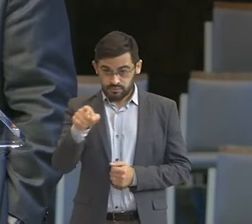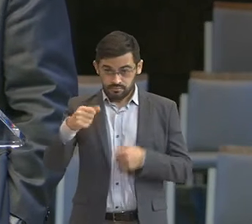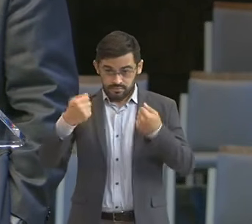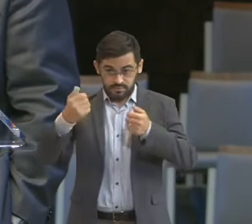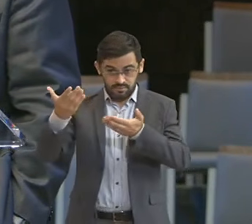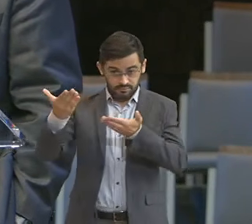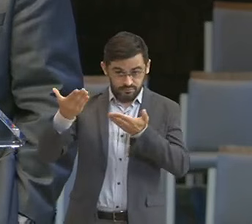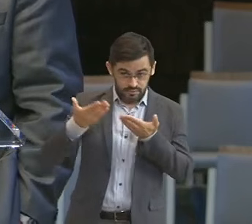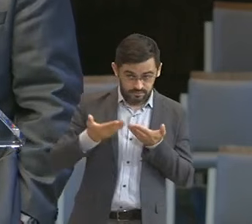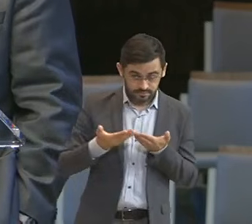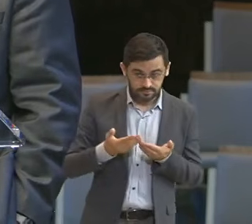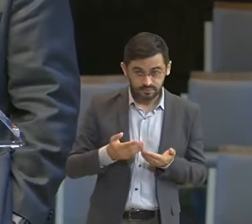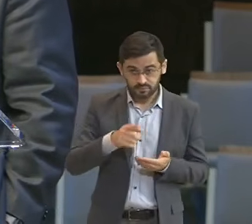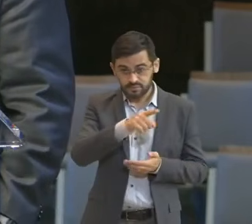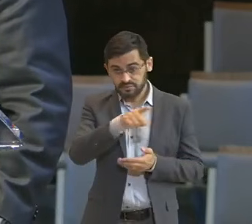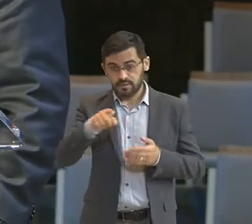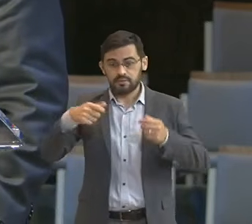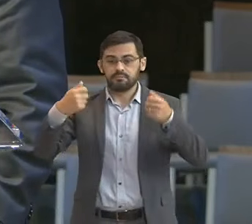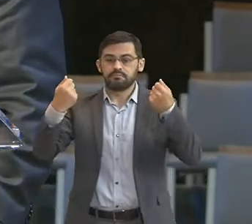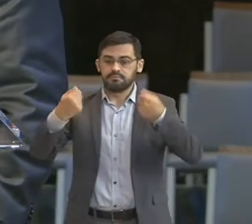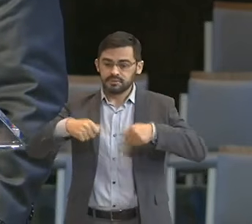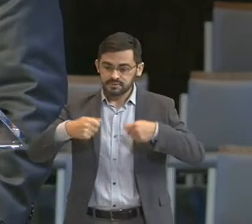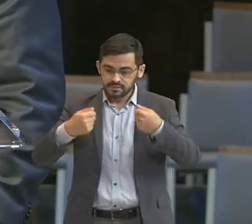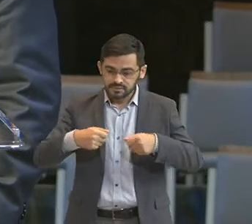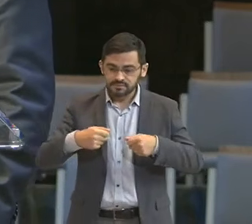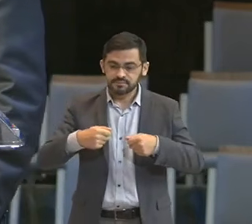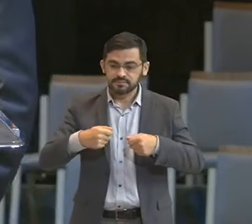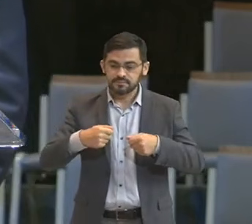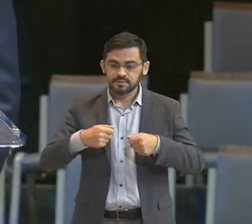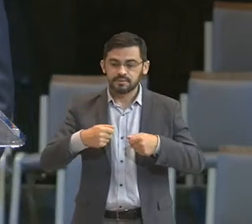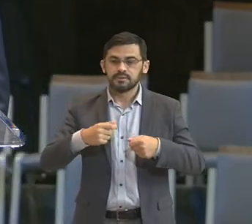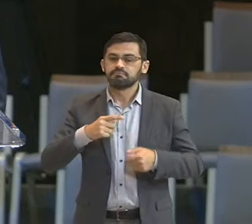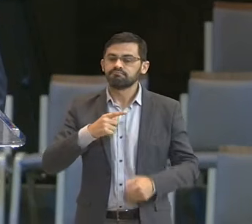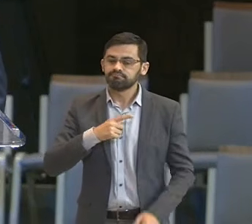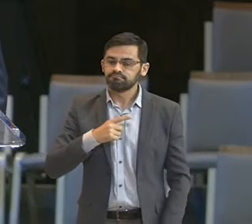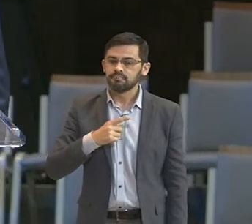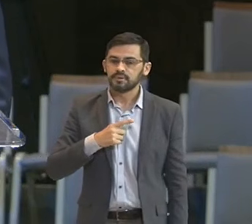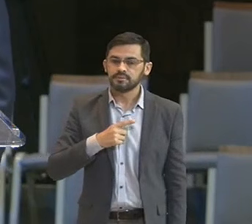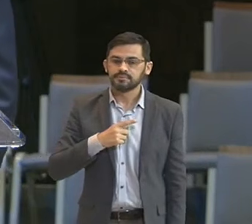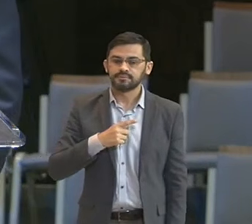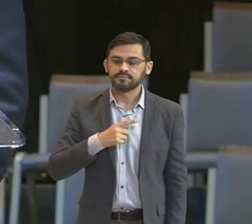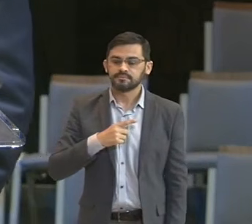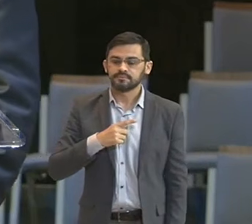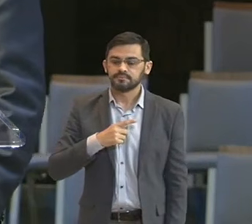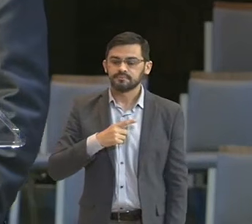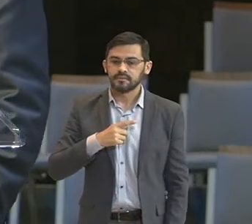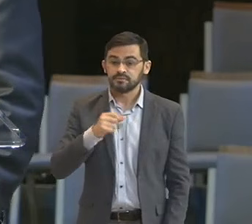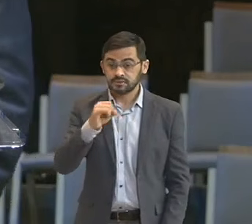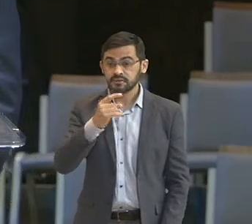vir, você precisa estar,